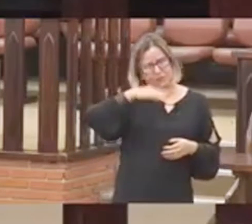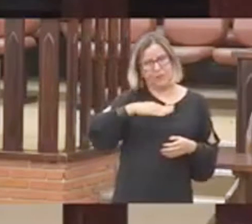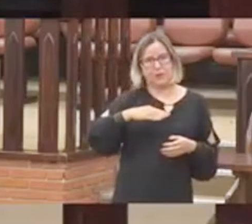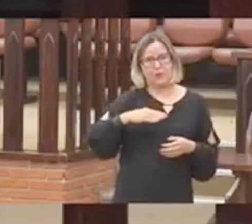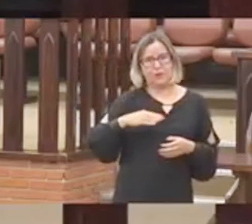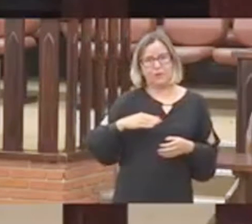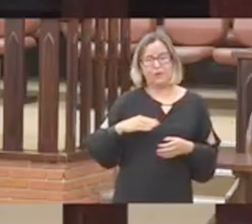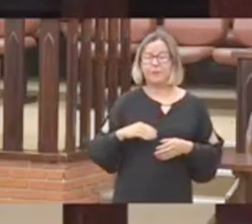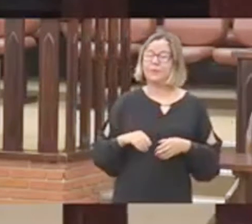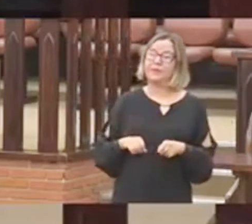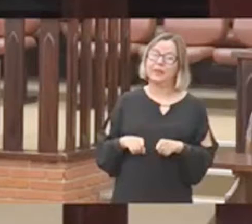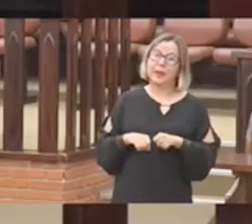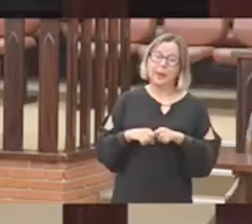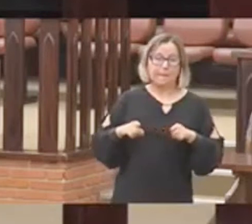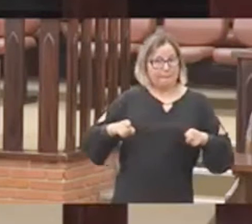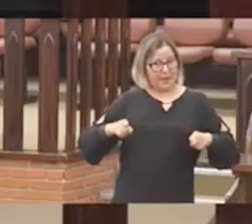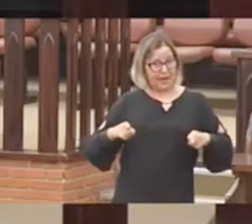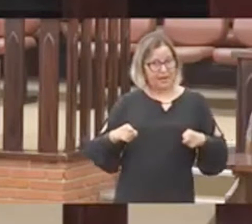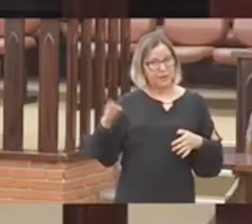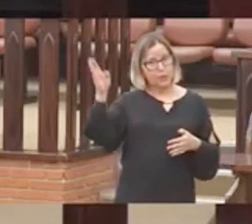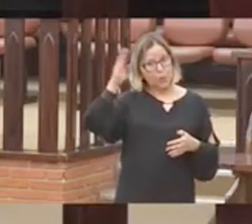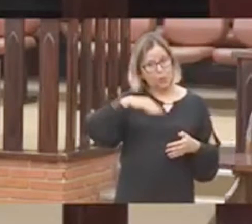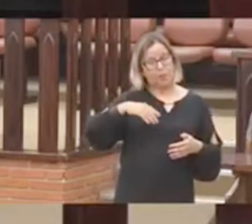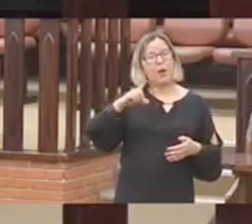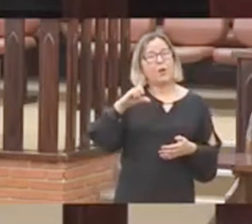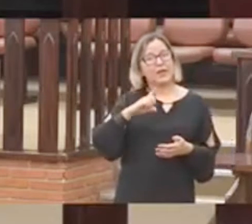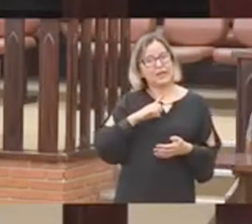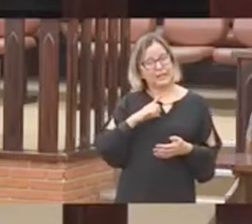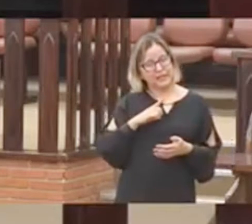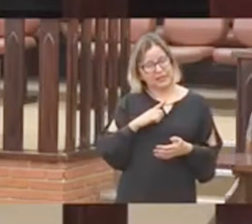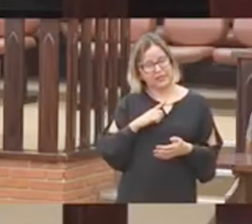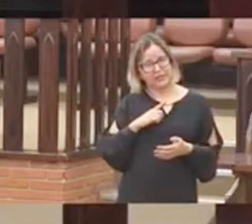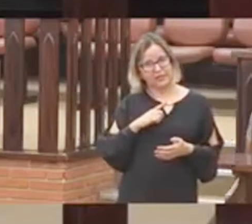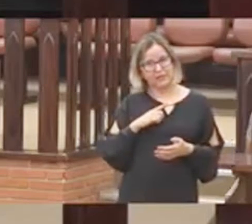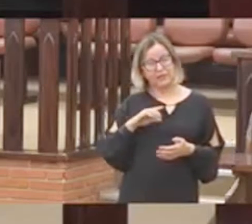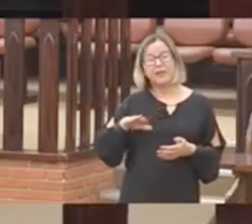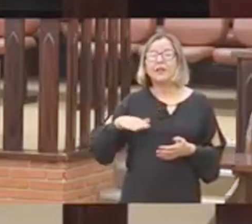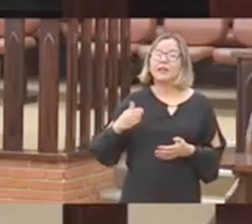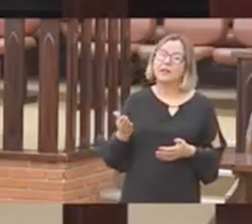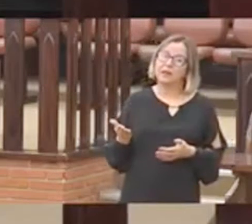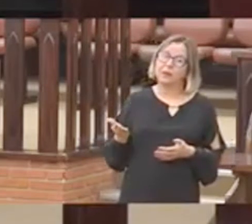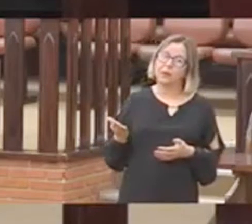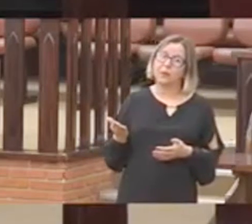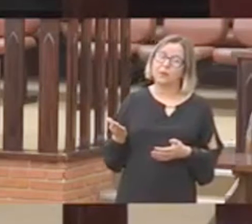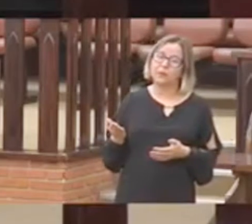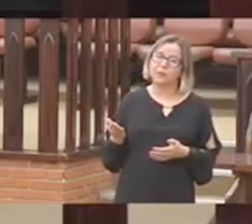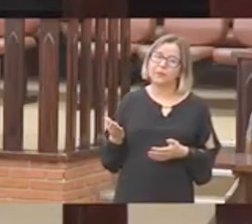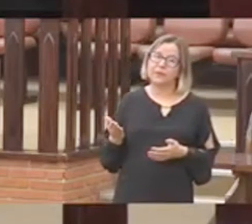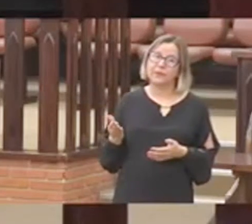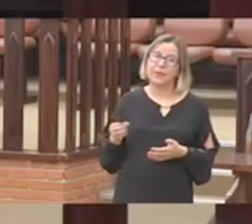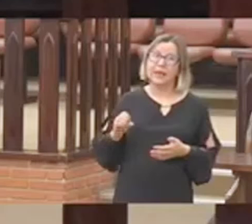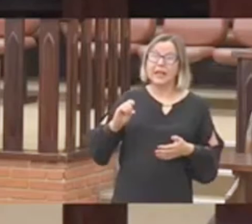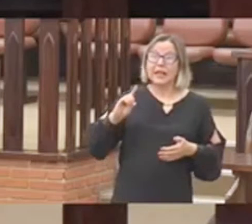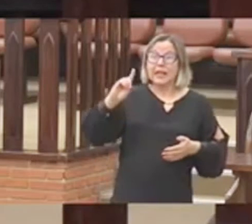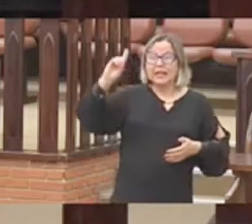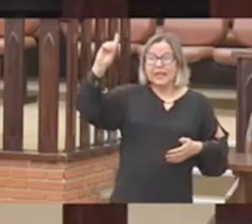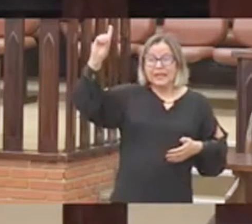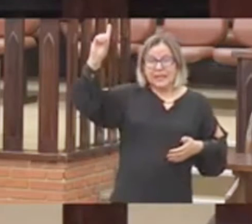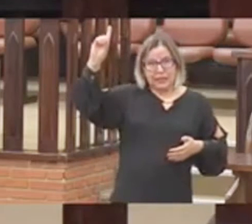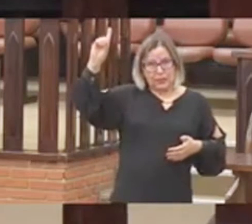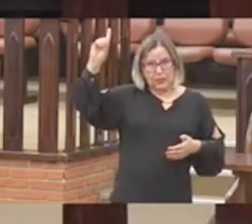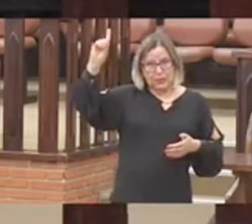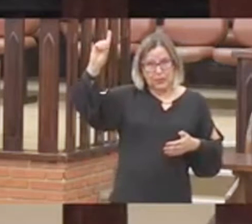segunda premissa é que o mal existe. Então a conclusão que se tira é que então um Deus todo-poderoso e bondoso ele não